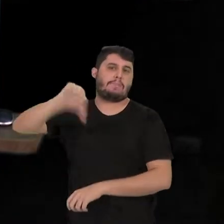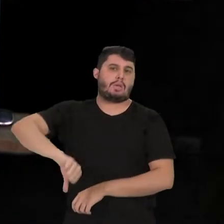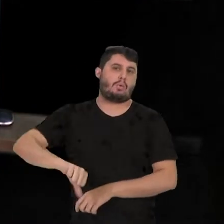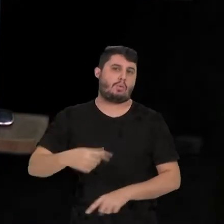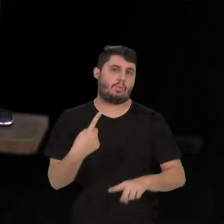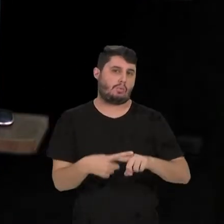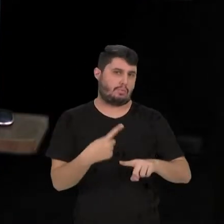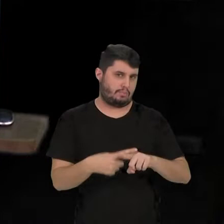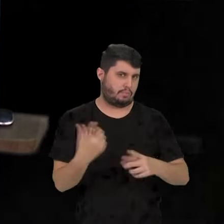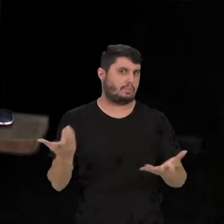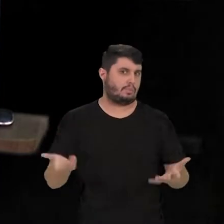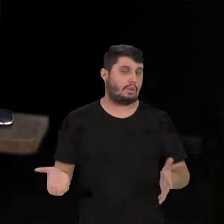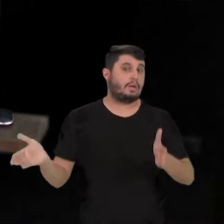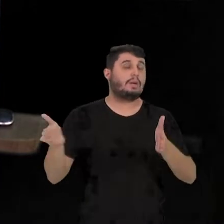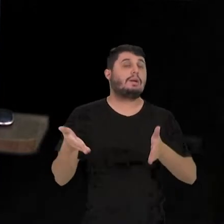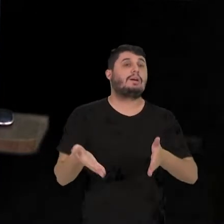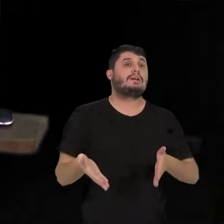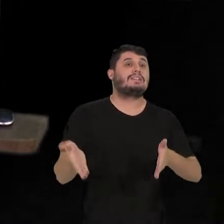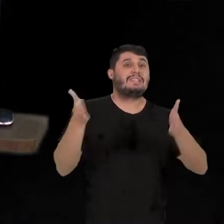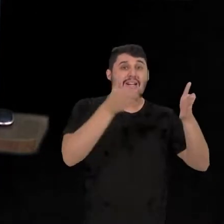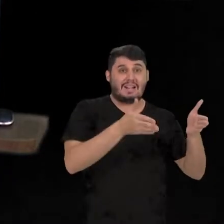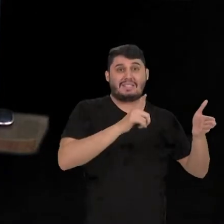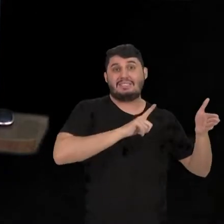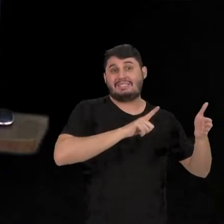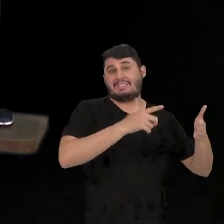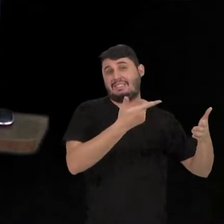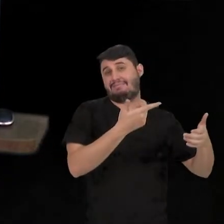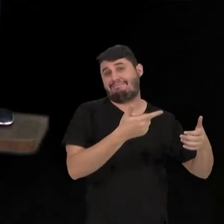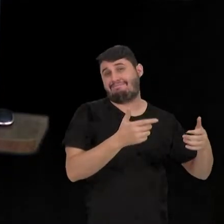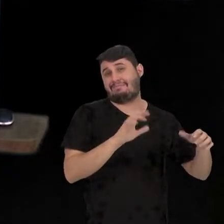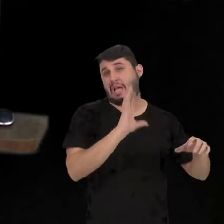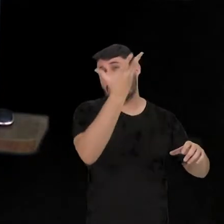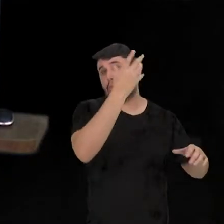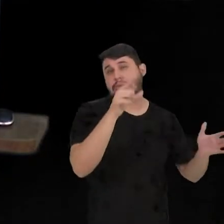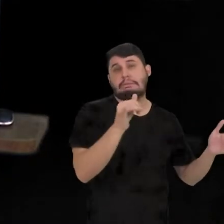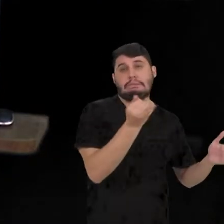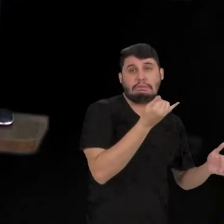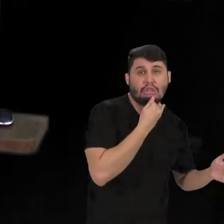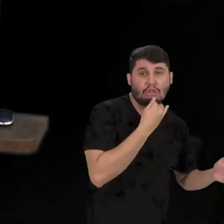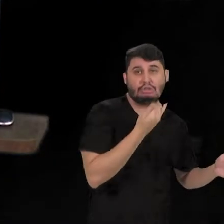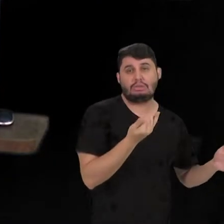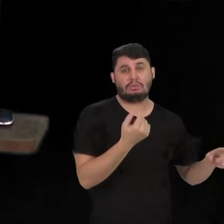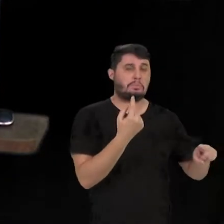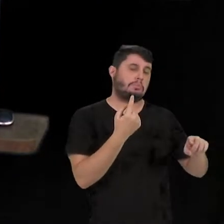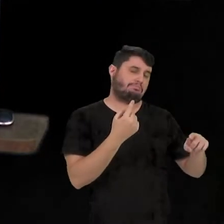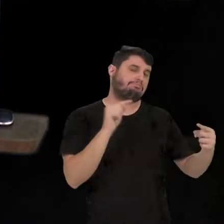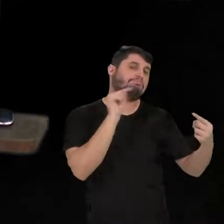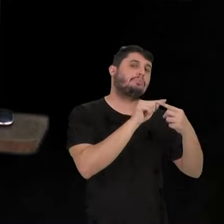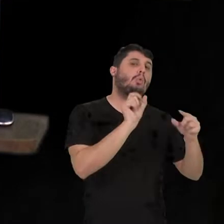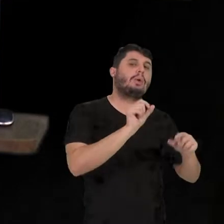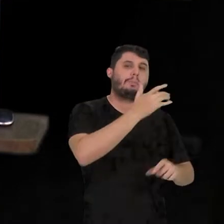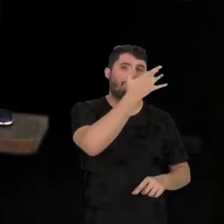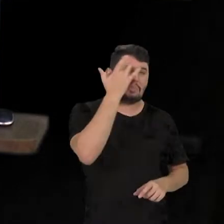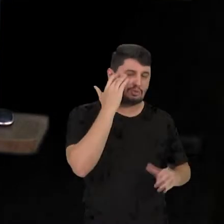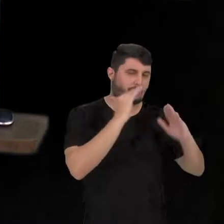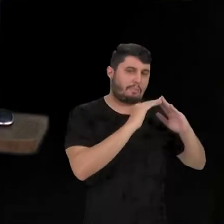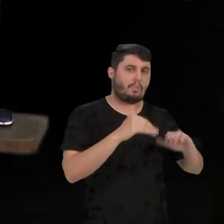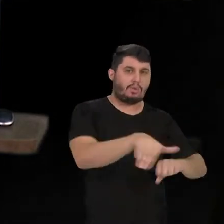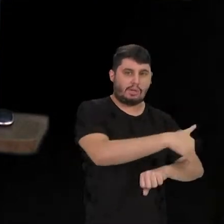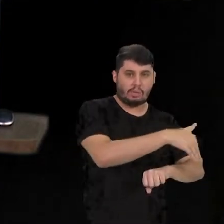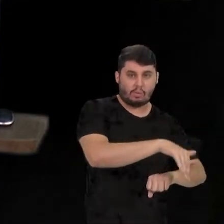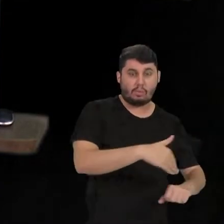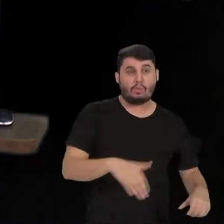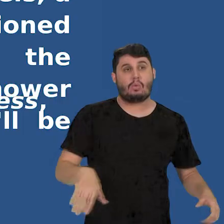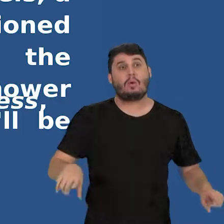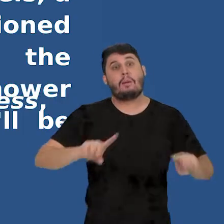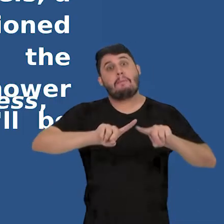ruim, desagradável, né? Uma situação muito triste, que são os sem teto pela rua, mas, ou seja, vem esperança por aí. Essa